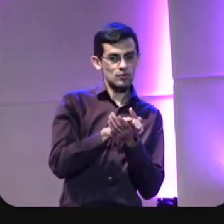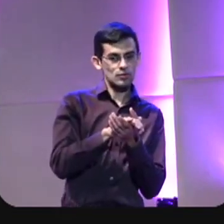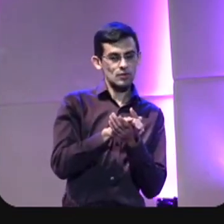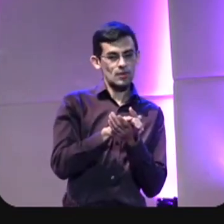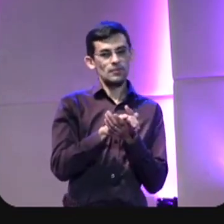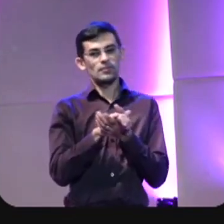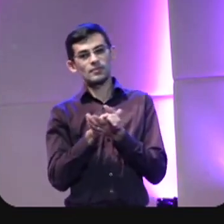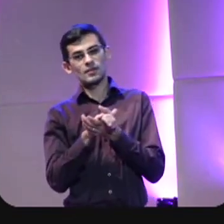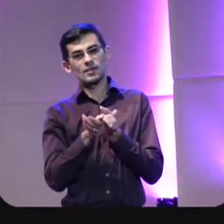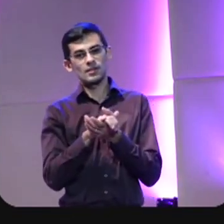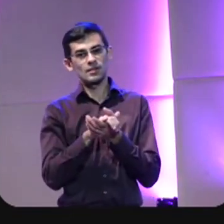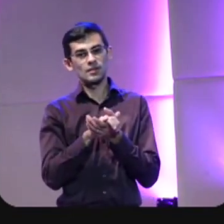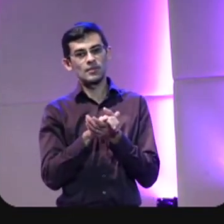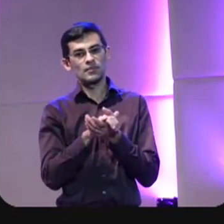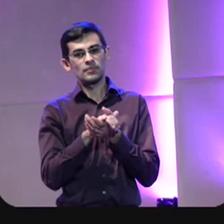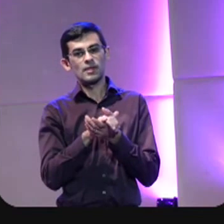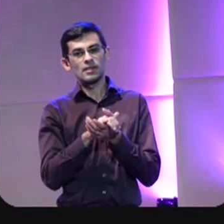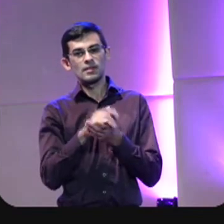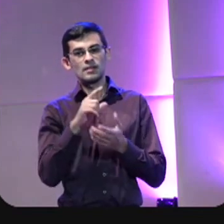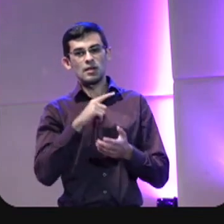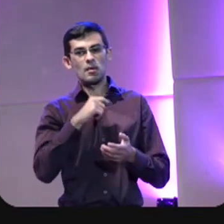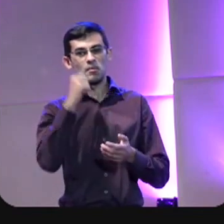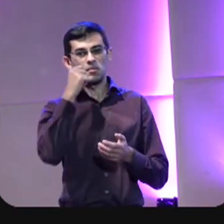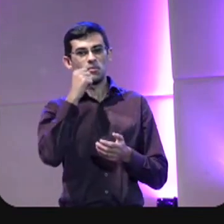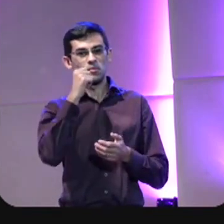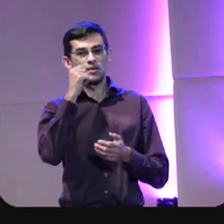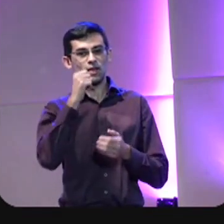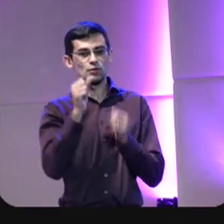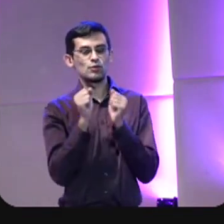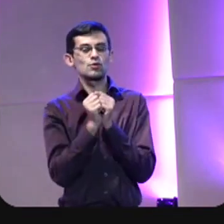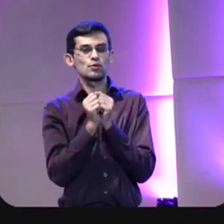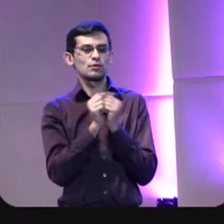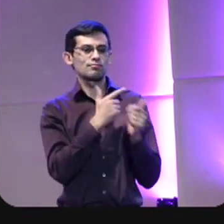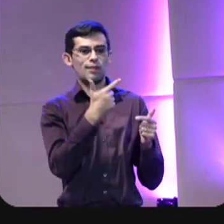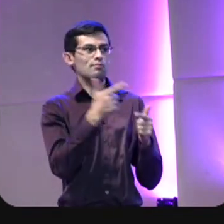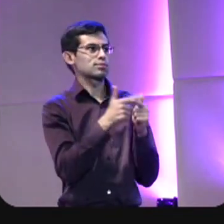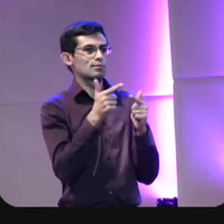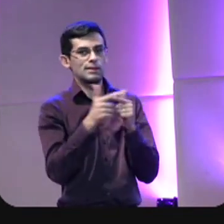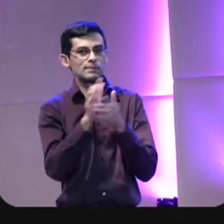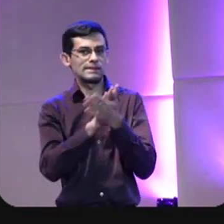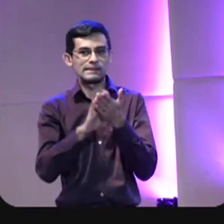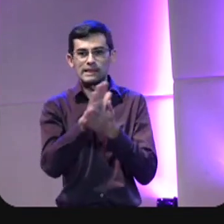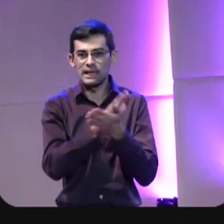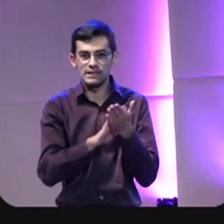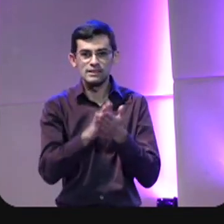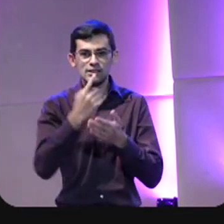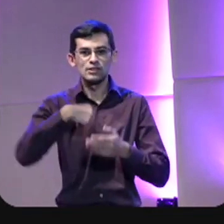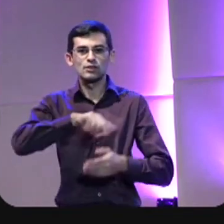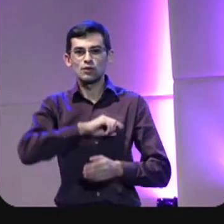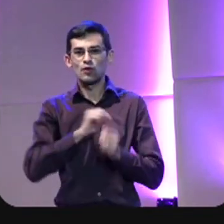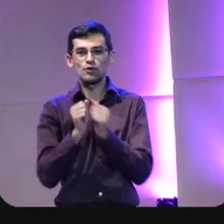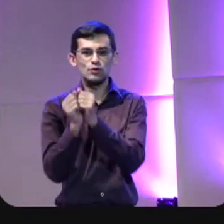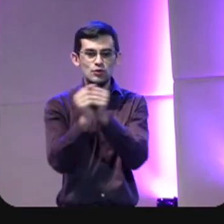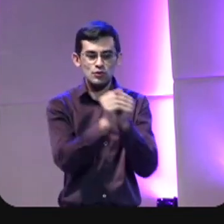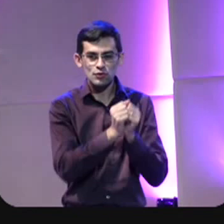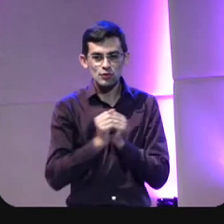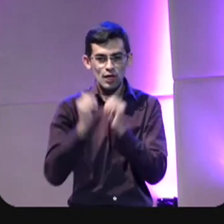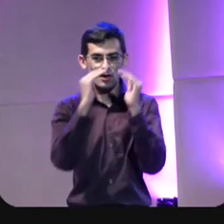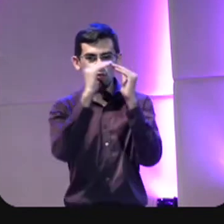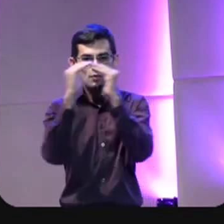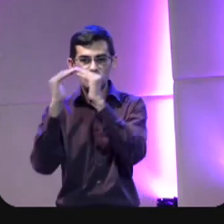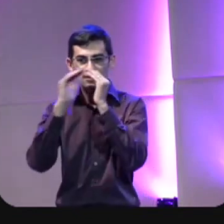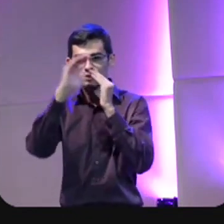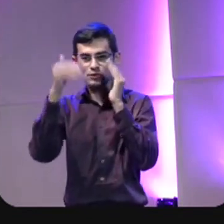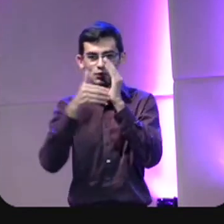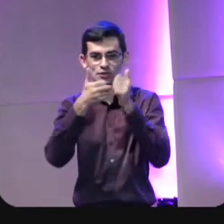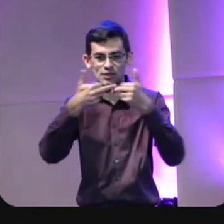boa camaraderia que temos junto com ela, sem nenhum problema, estamos totalmente de acordo em